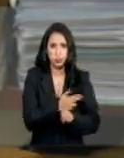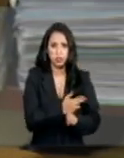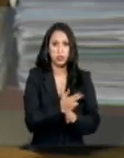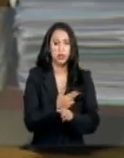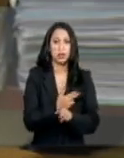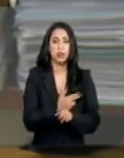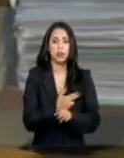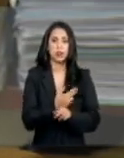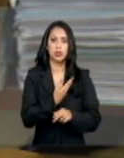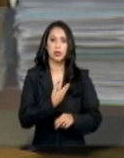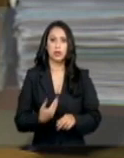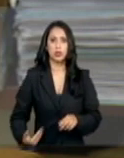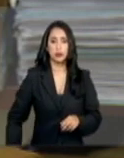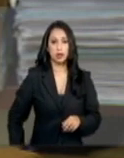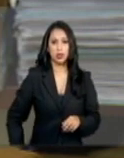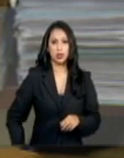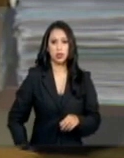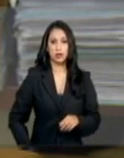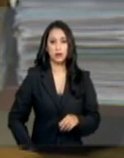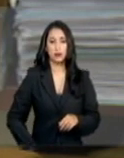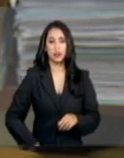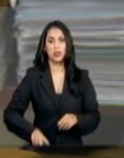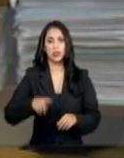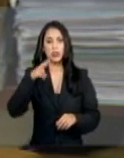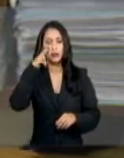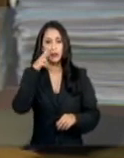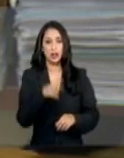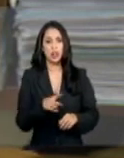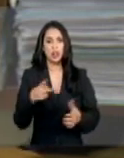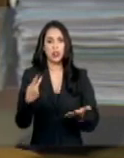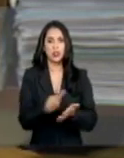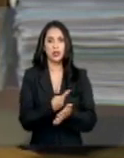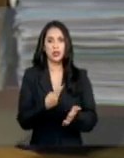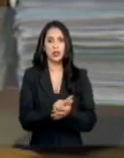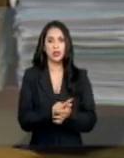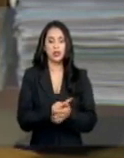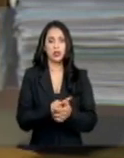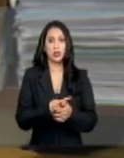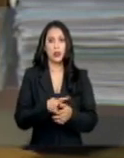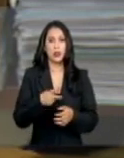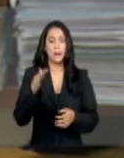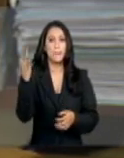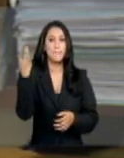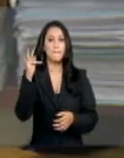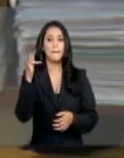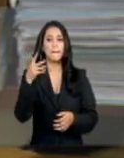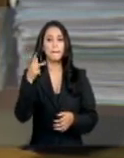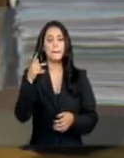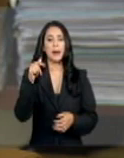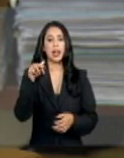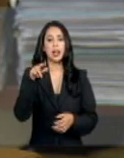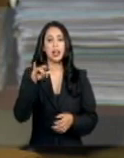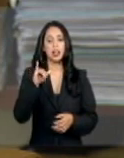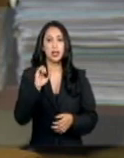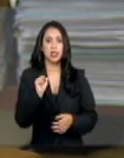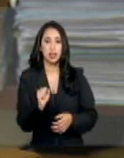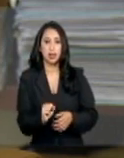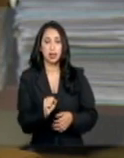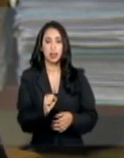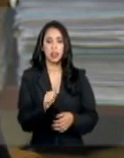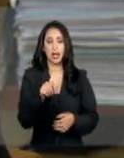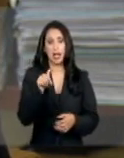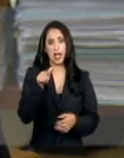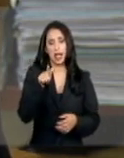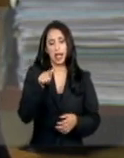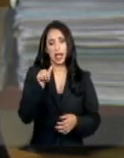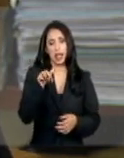surge surgiu em paris por isso a pronúncia gafe pra não ser francesa prof prefiro não se agache